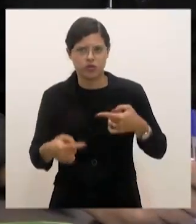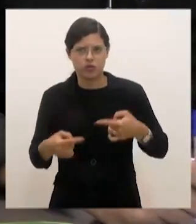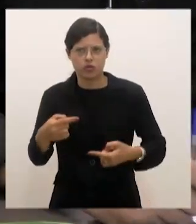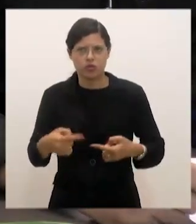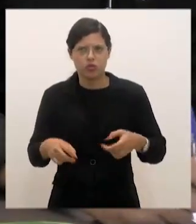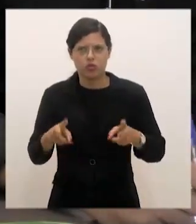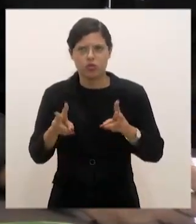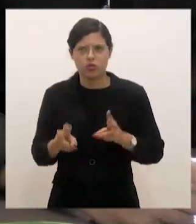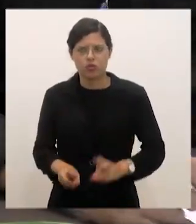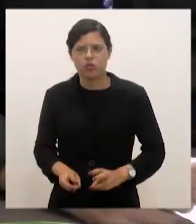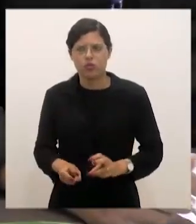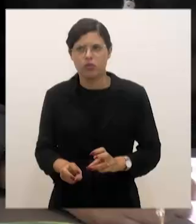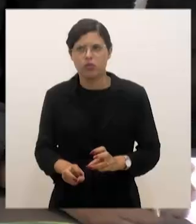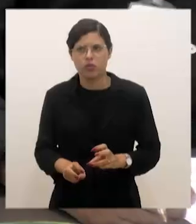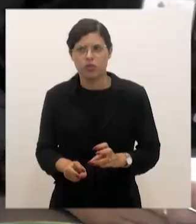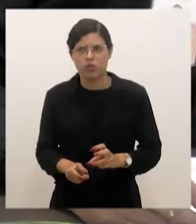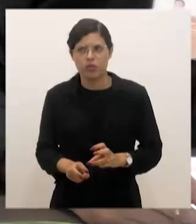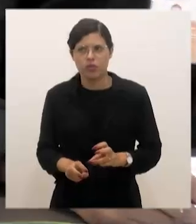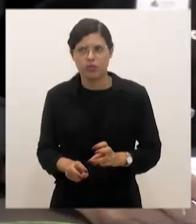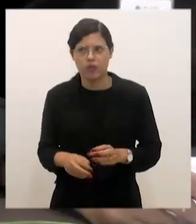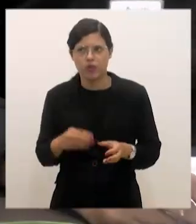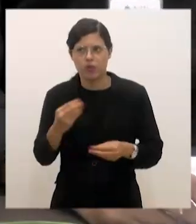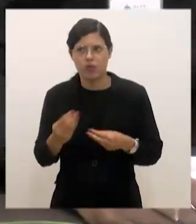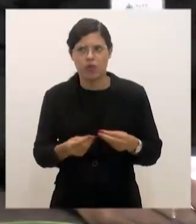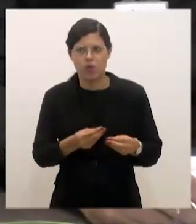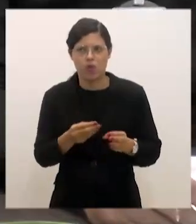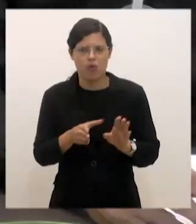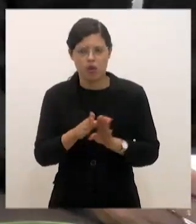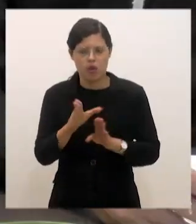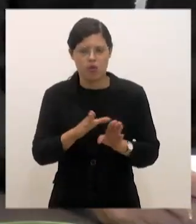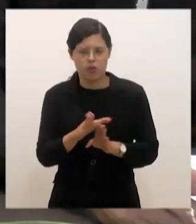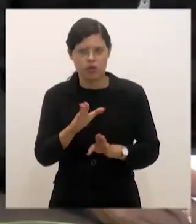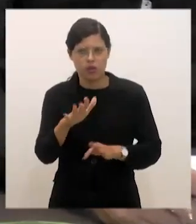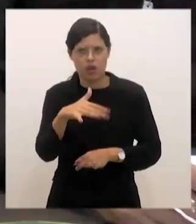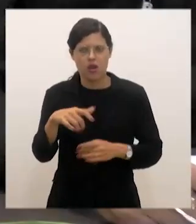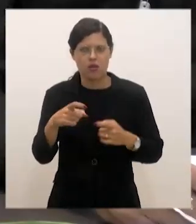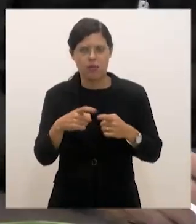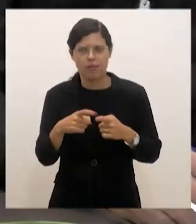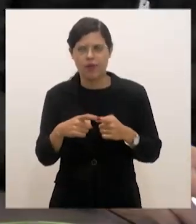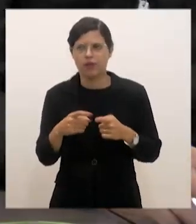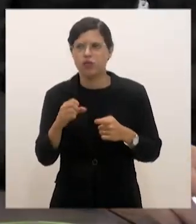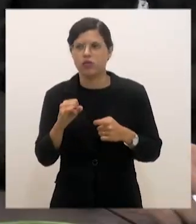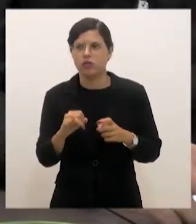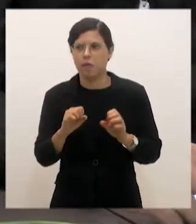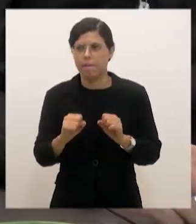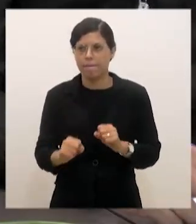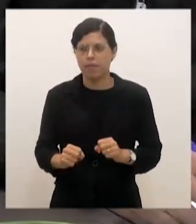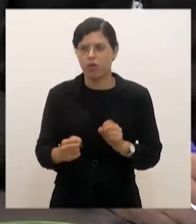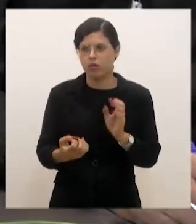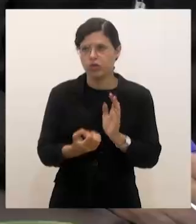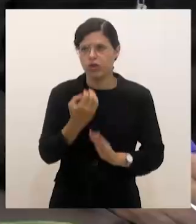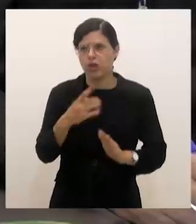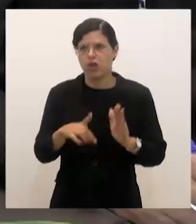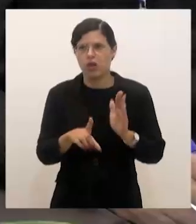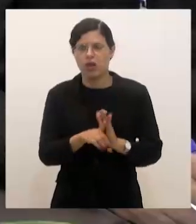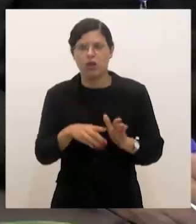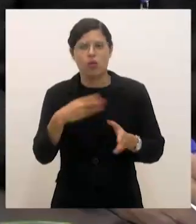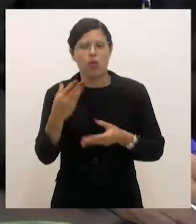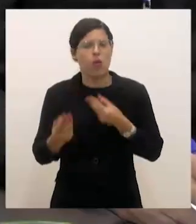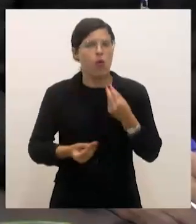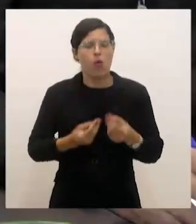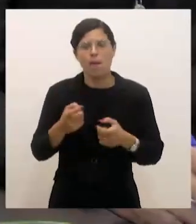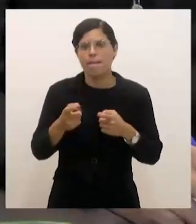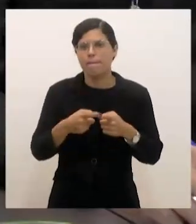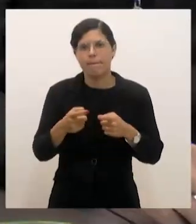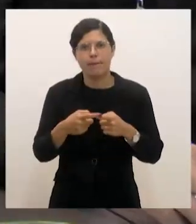história de procedimento médico. Ou seja, se a gente pode legislar aqui sobre como os médicos